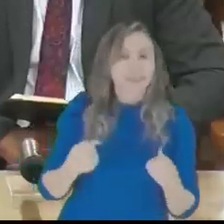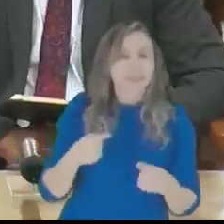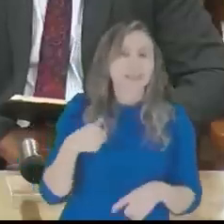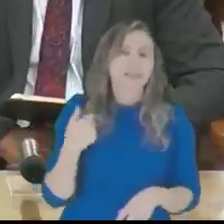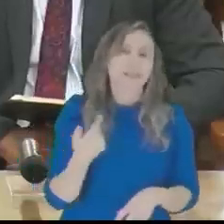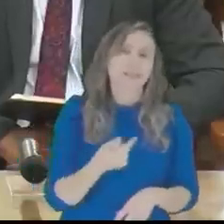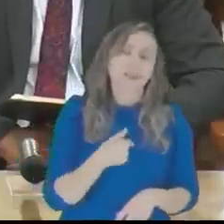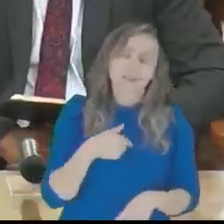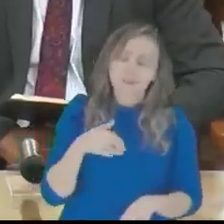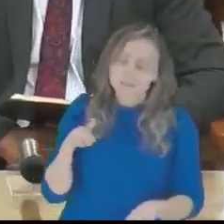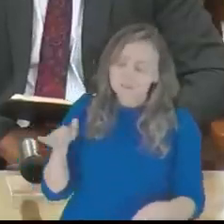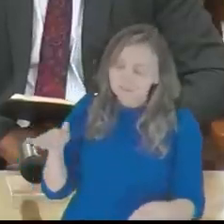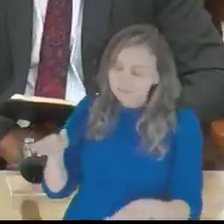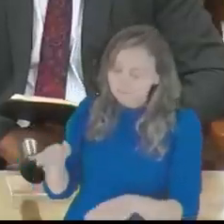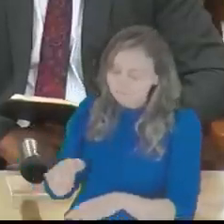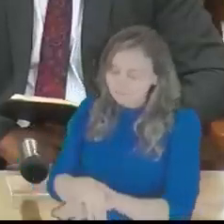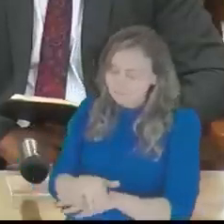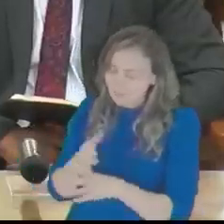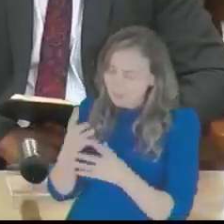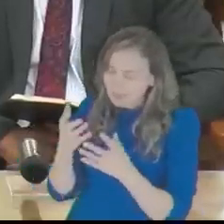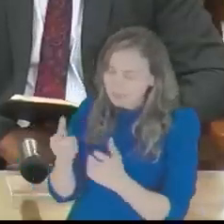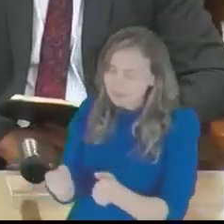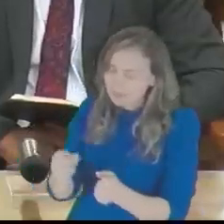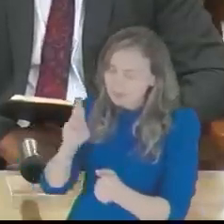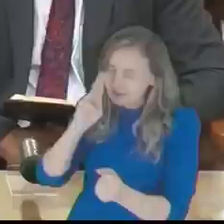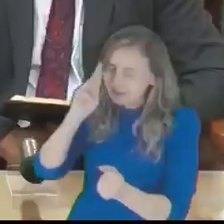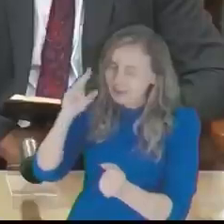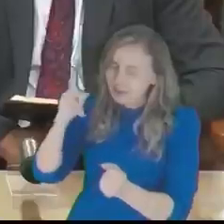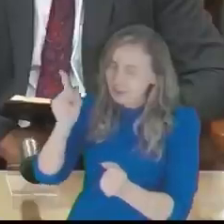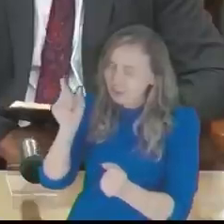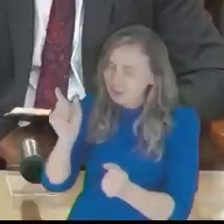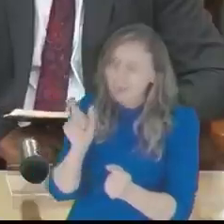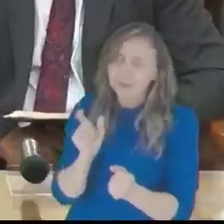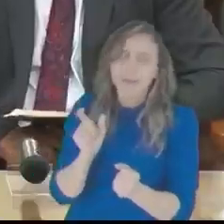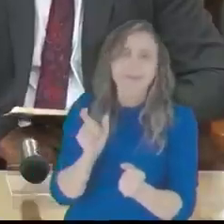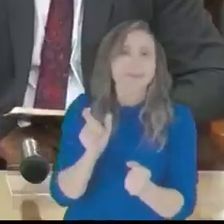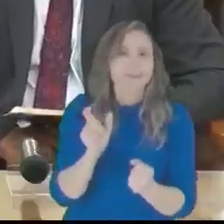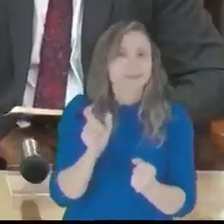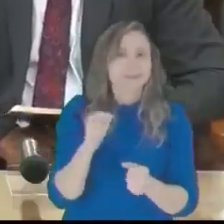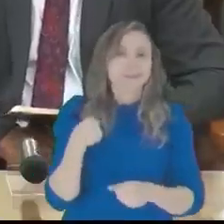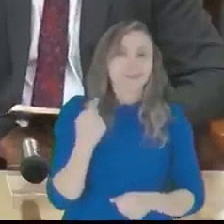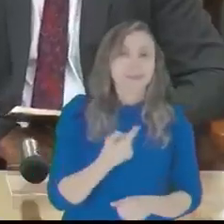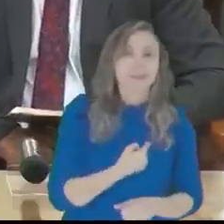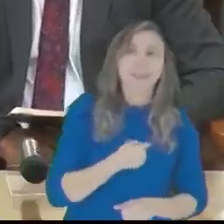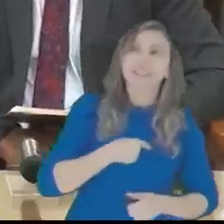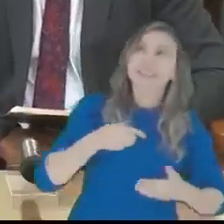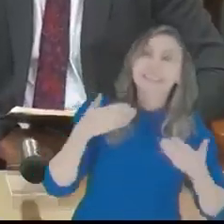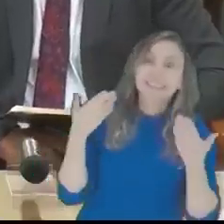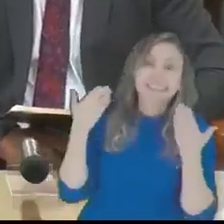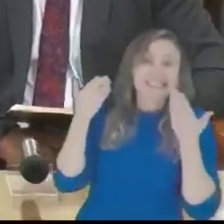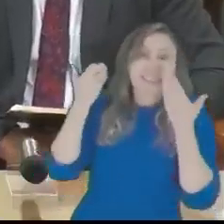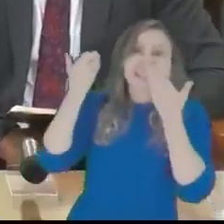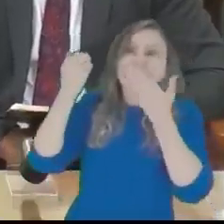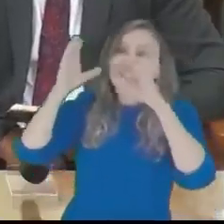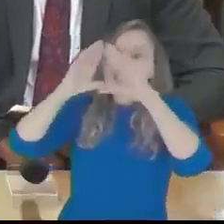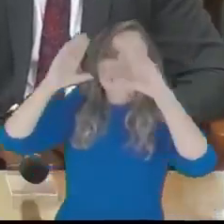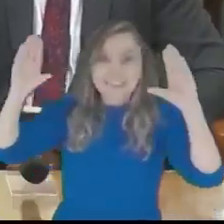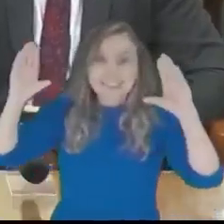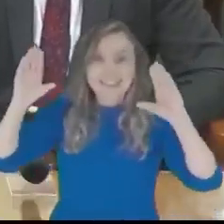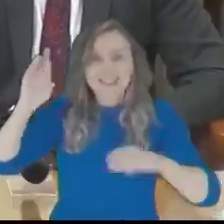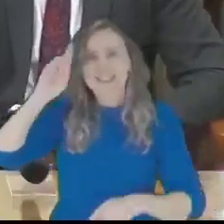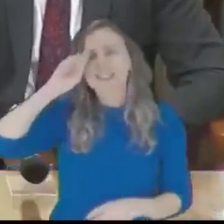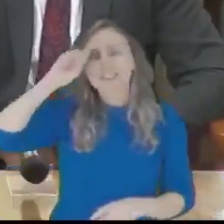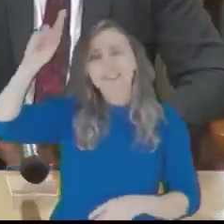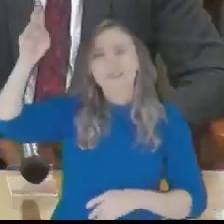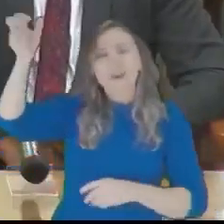cabeça e dizemos: aceitamos, Senhor, a tua palavra. E quando a gente chega lá, o Senhor vai nos